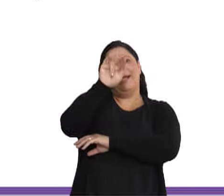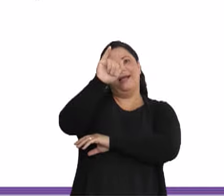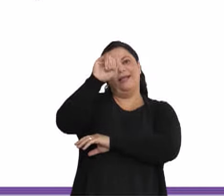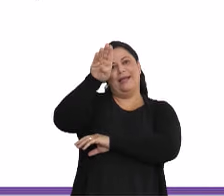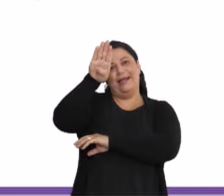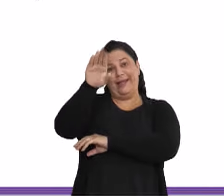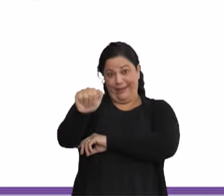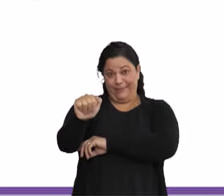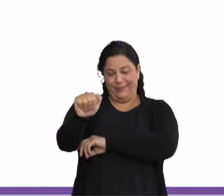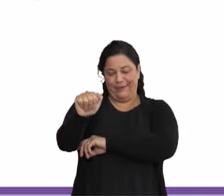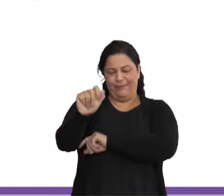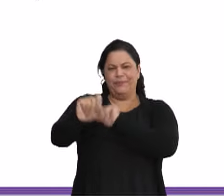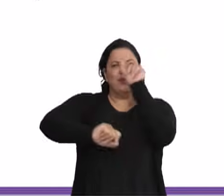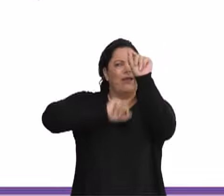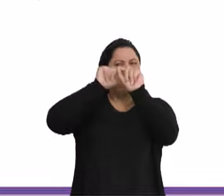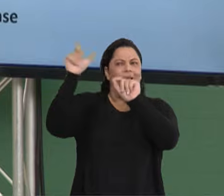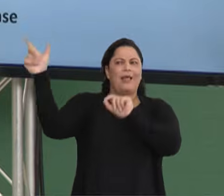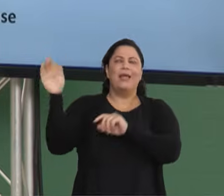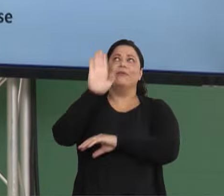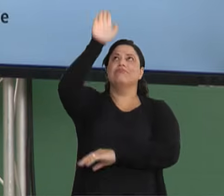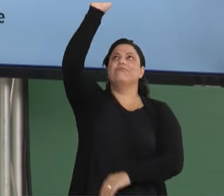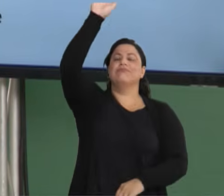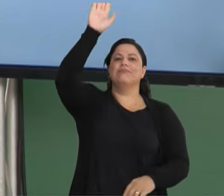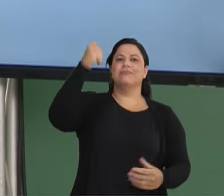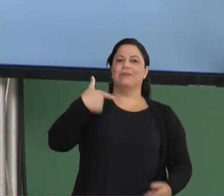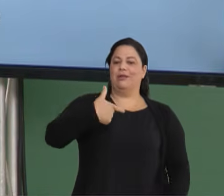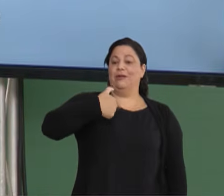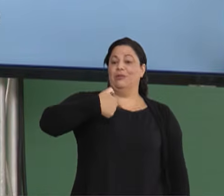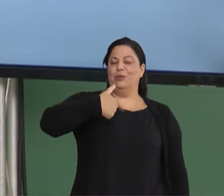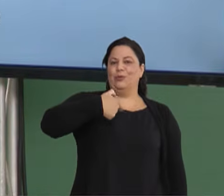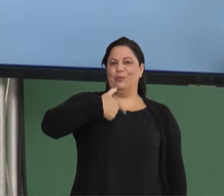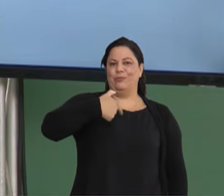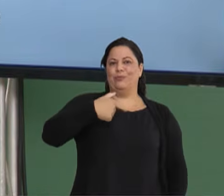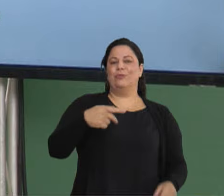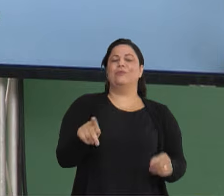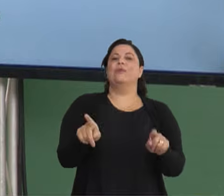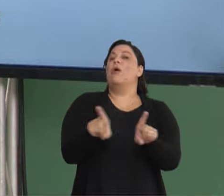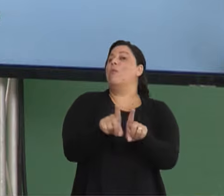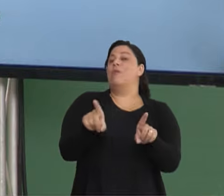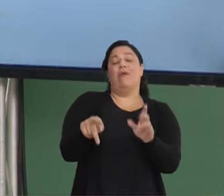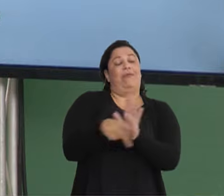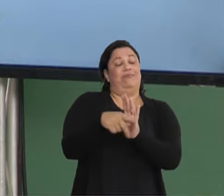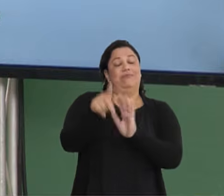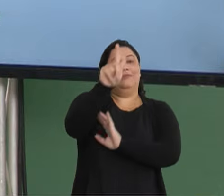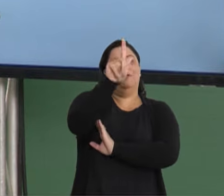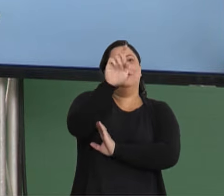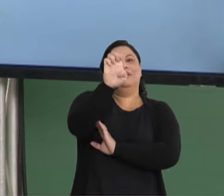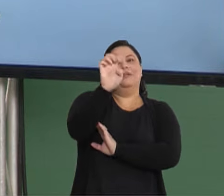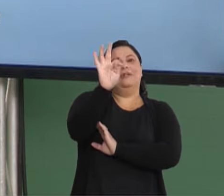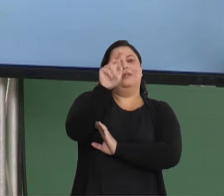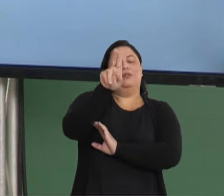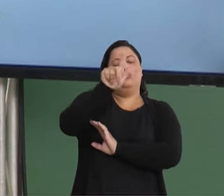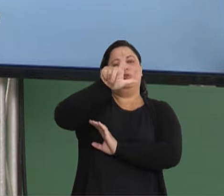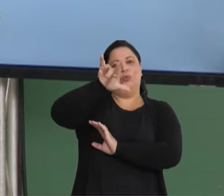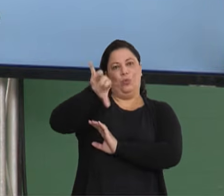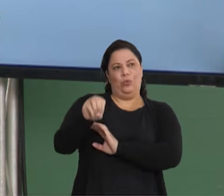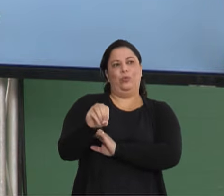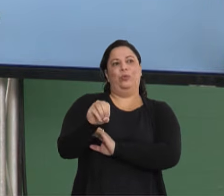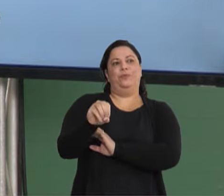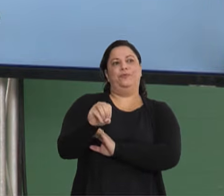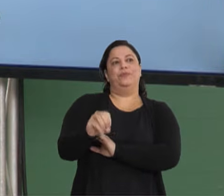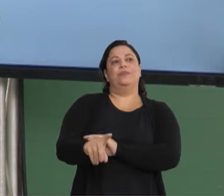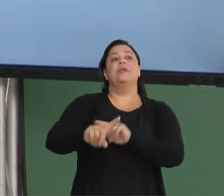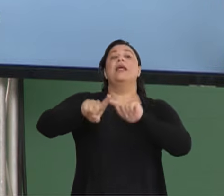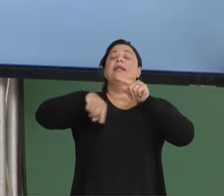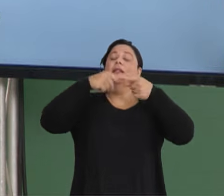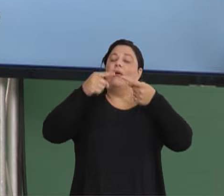Pessoa como candidatos a presidente e vice-presidente. Lembra da última aula? Júlio Prestes, que era